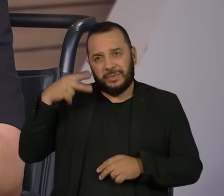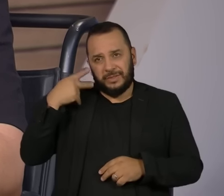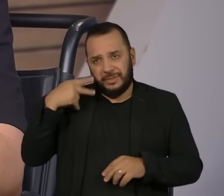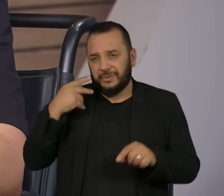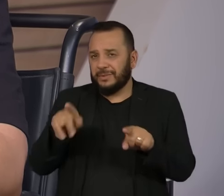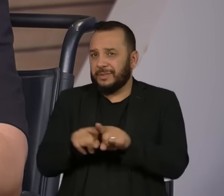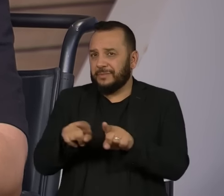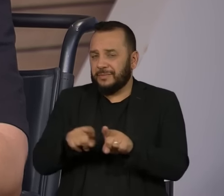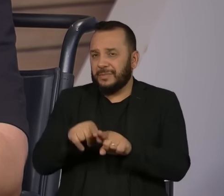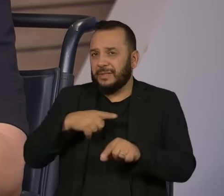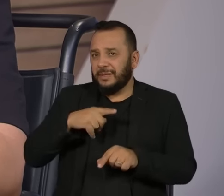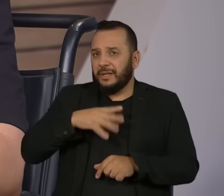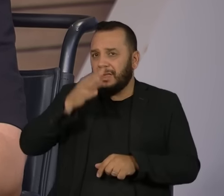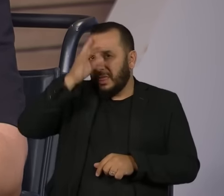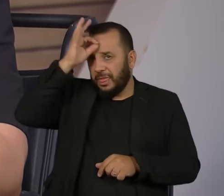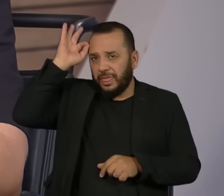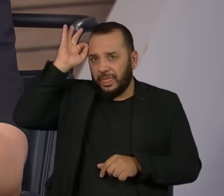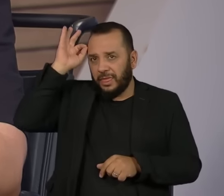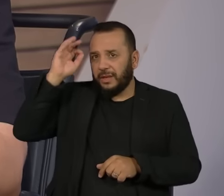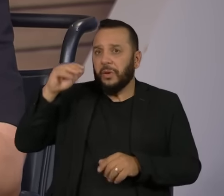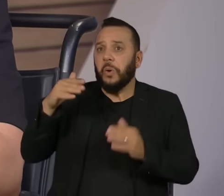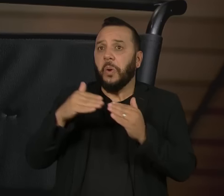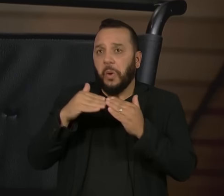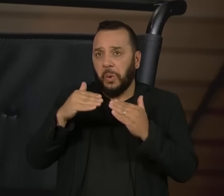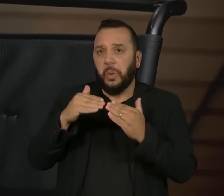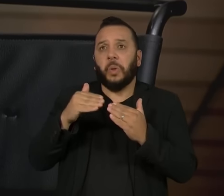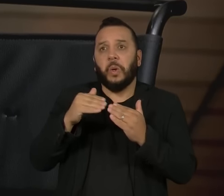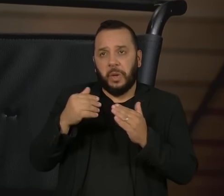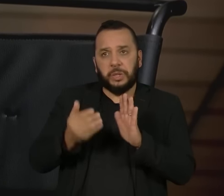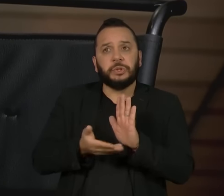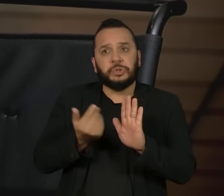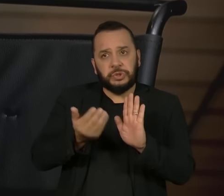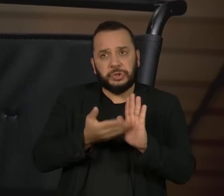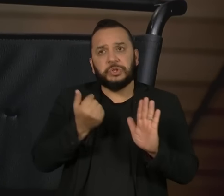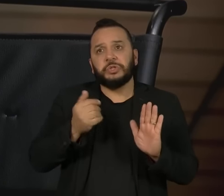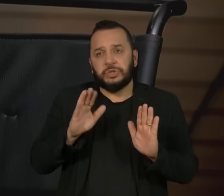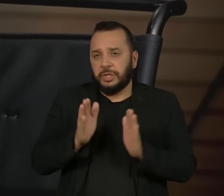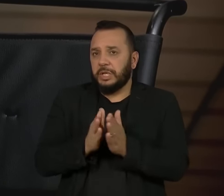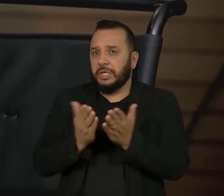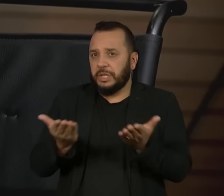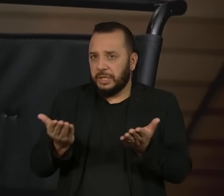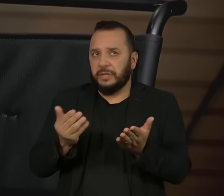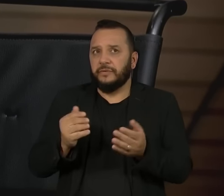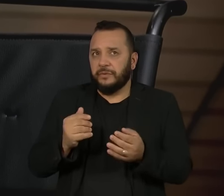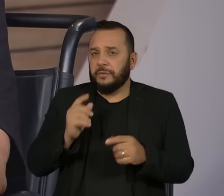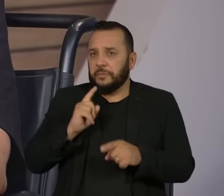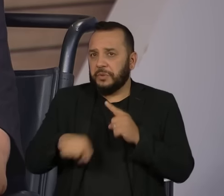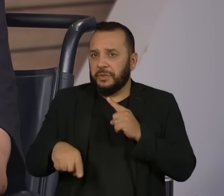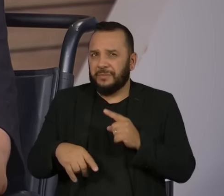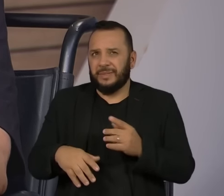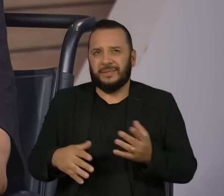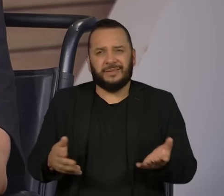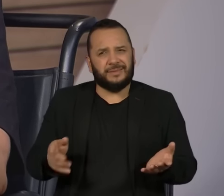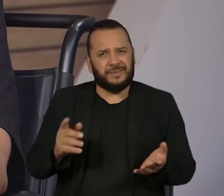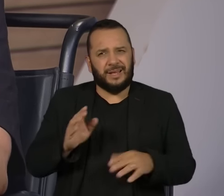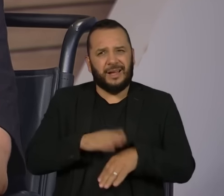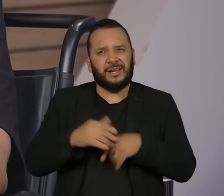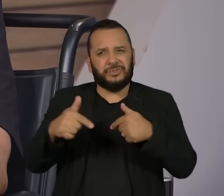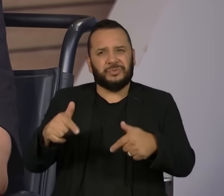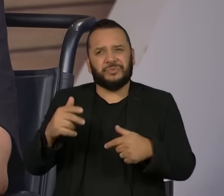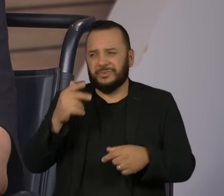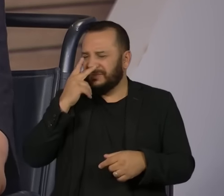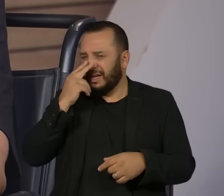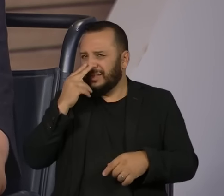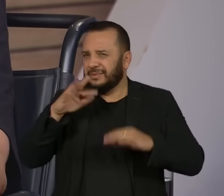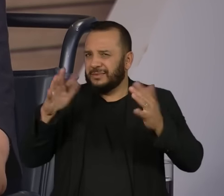por ignorância, né, acaba concordando com uma atitude completamente destrambelhada, que essa é a